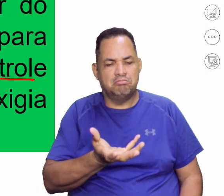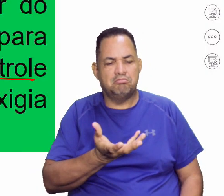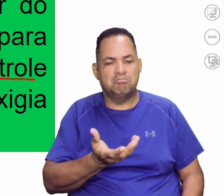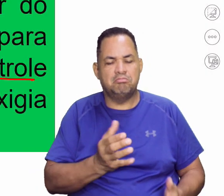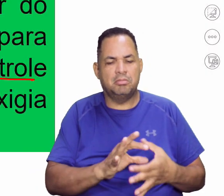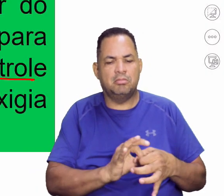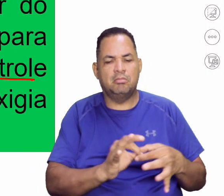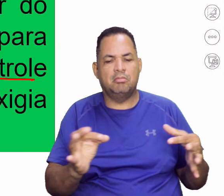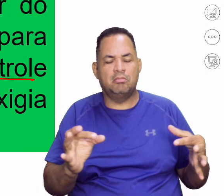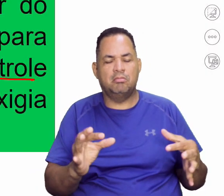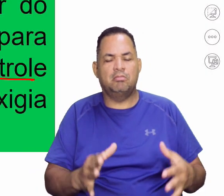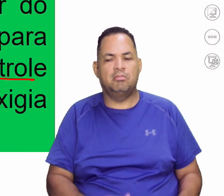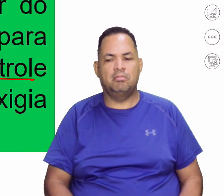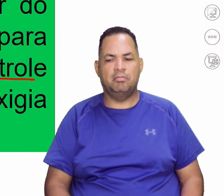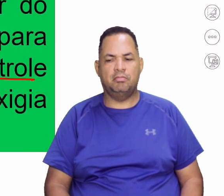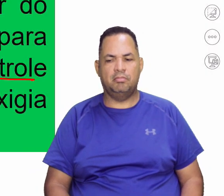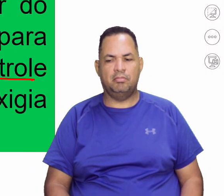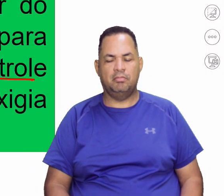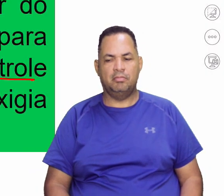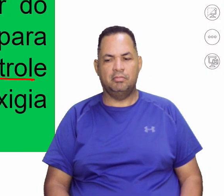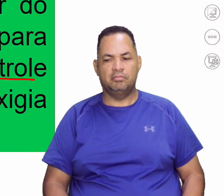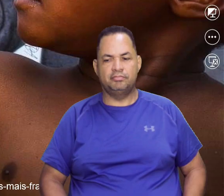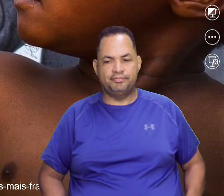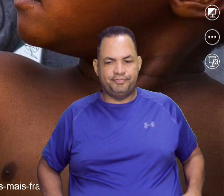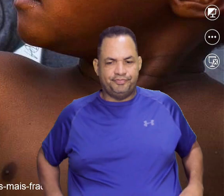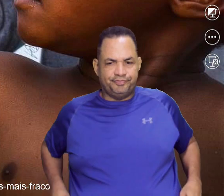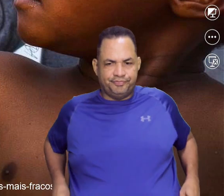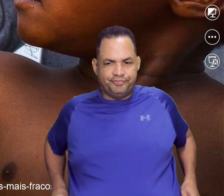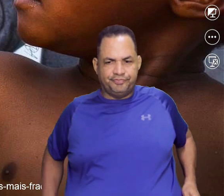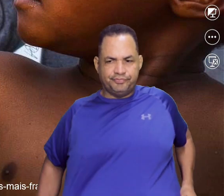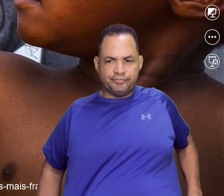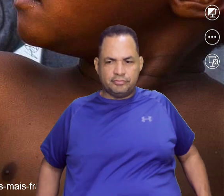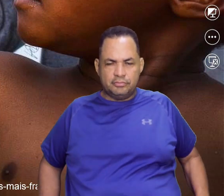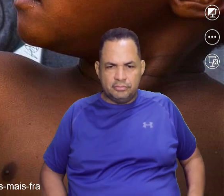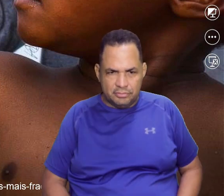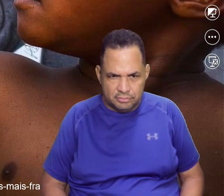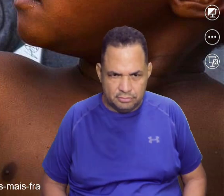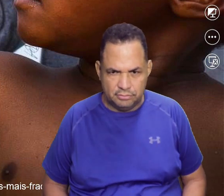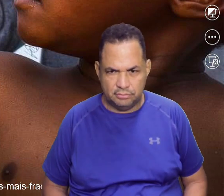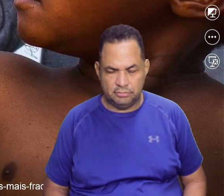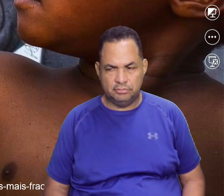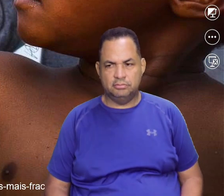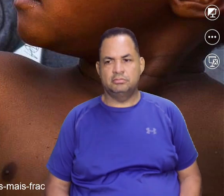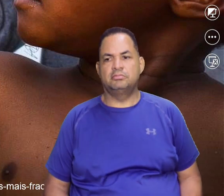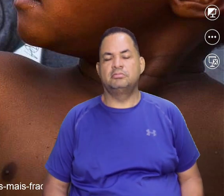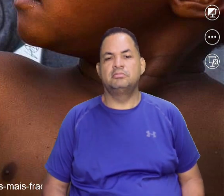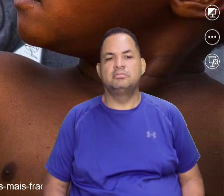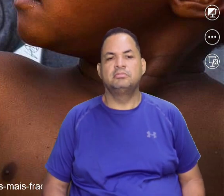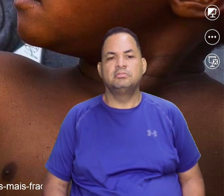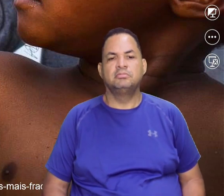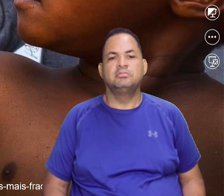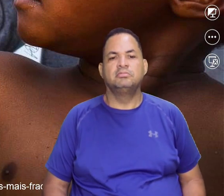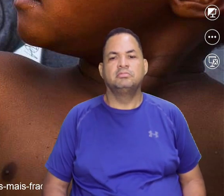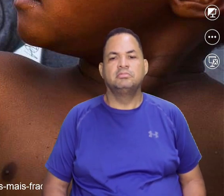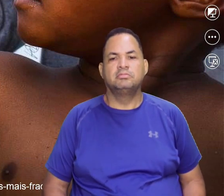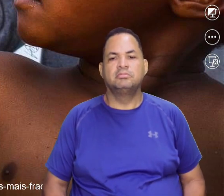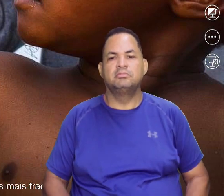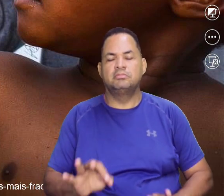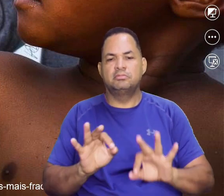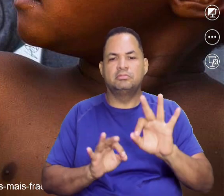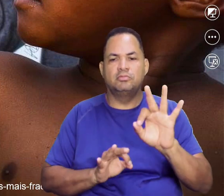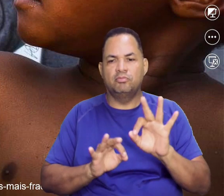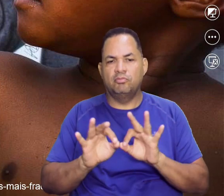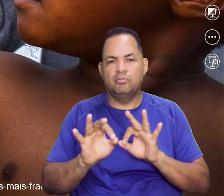autonomia e independência. Vamos continuar. O processos de independência e